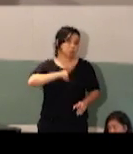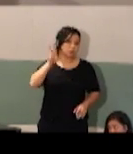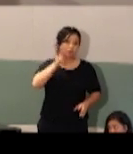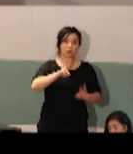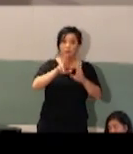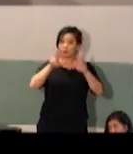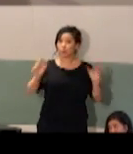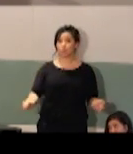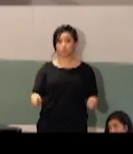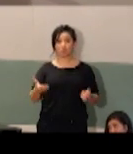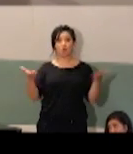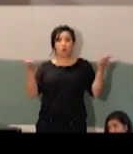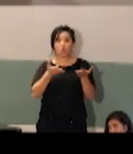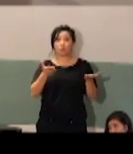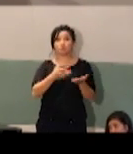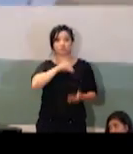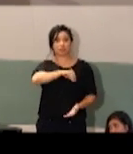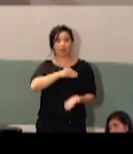dos professores hoje é de